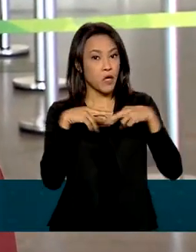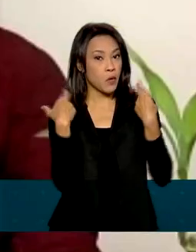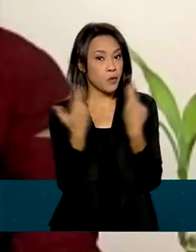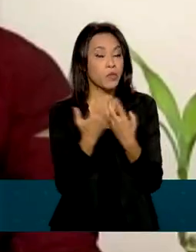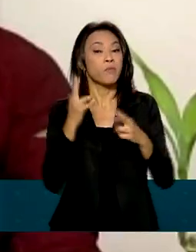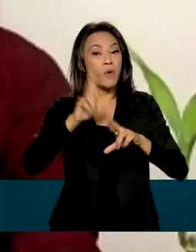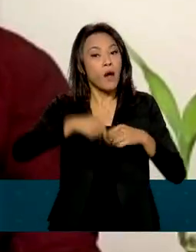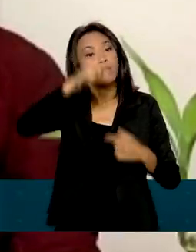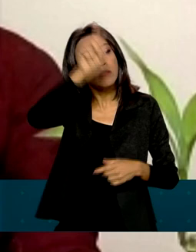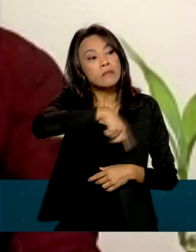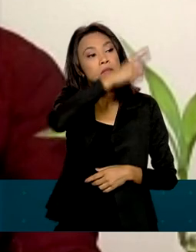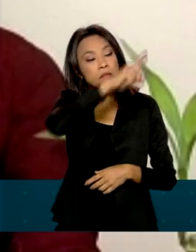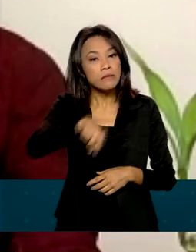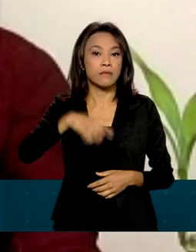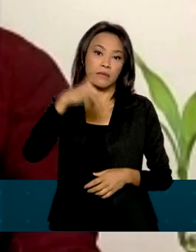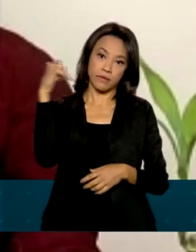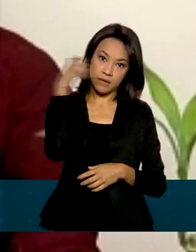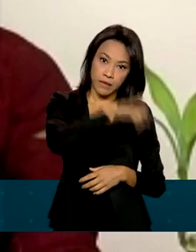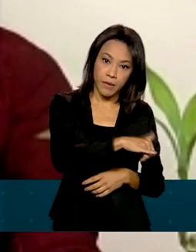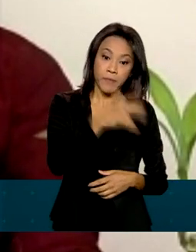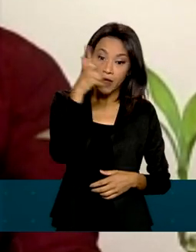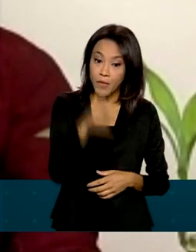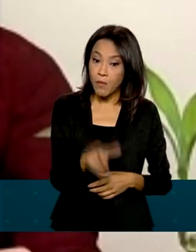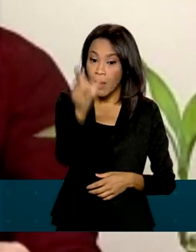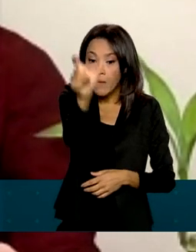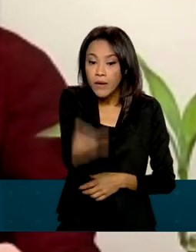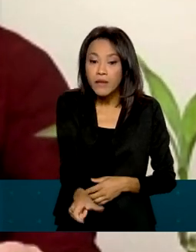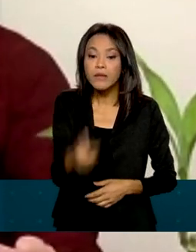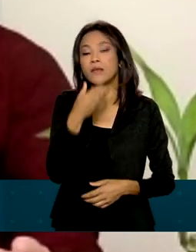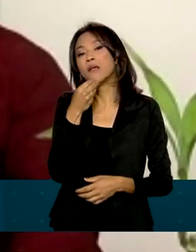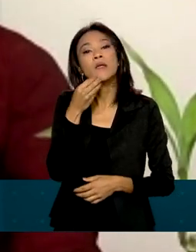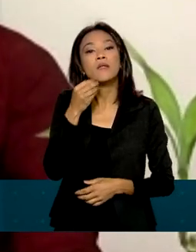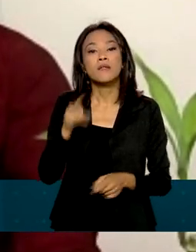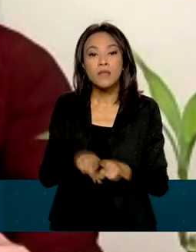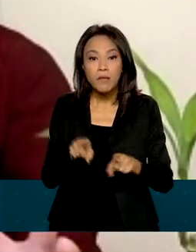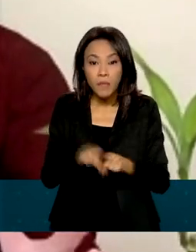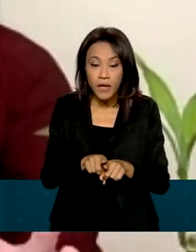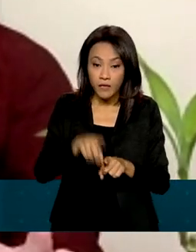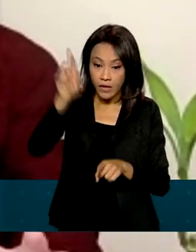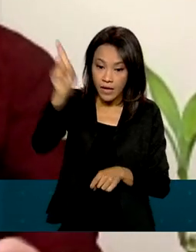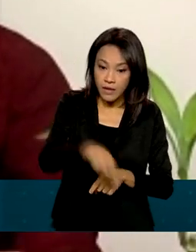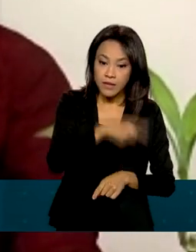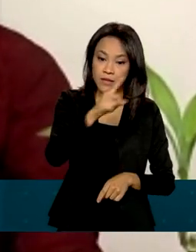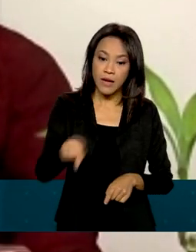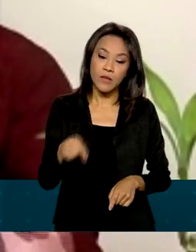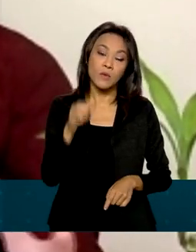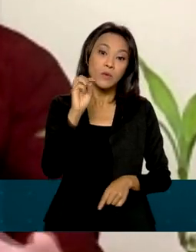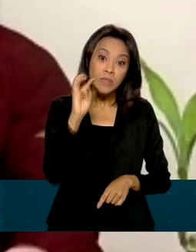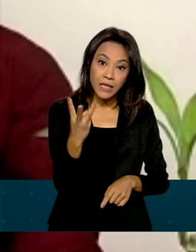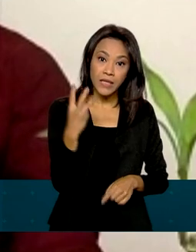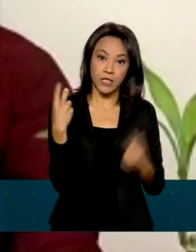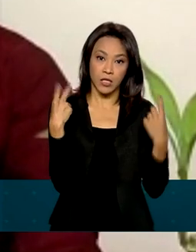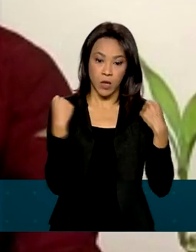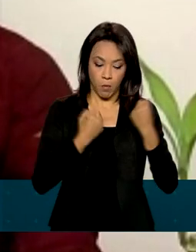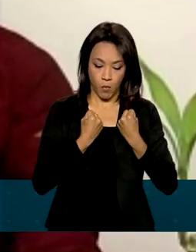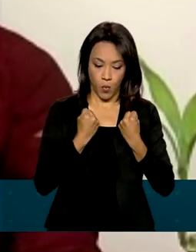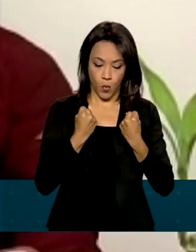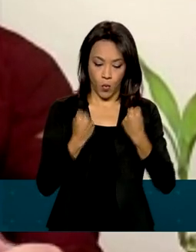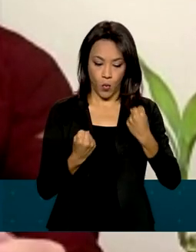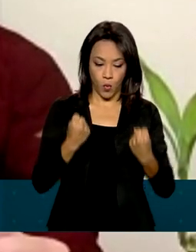cancelamento. Situação parecida viveu o Nicola, que teve o voo cancelado depois que um dos 3 pilotos foi diagnosticado